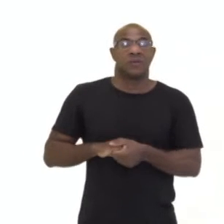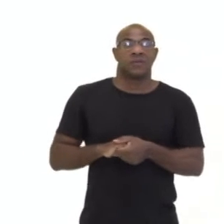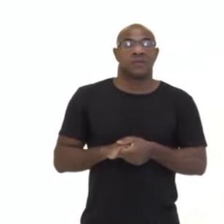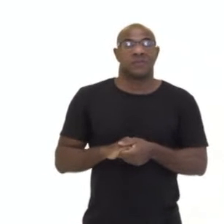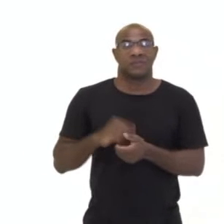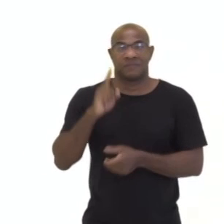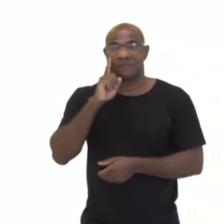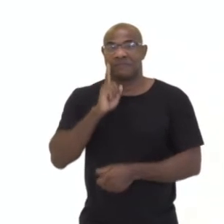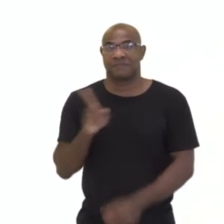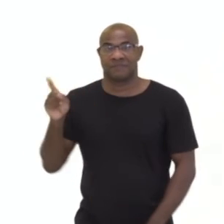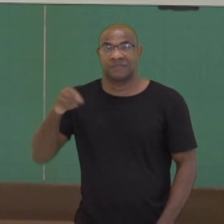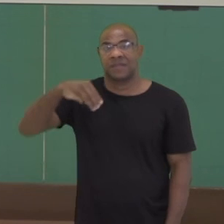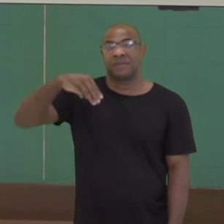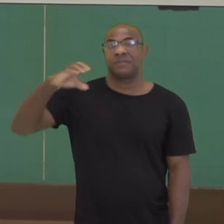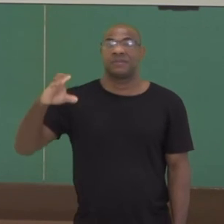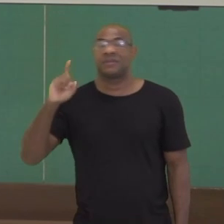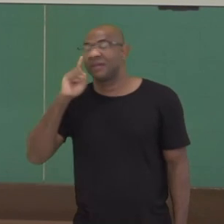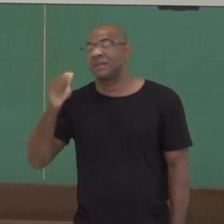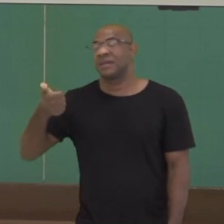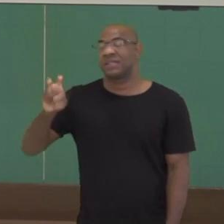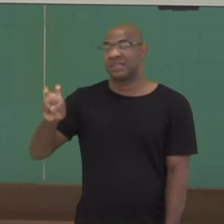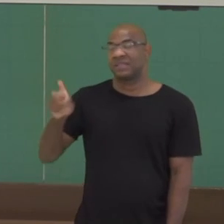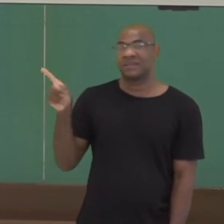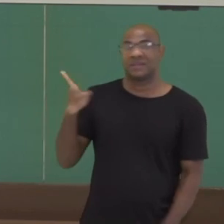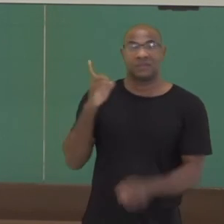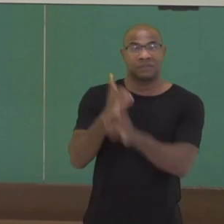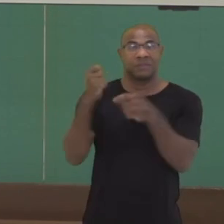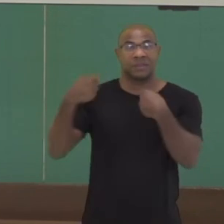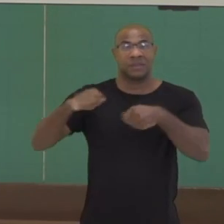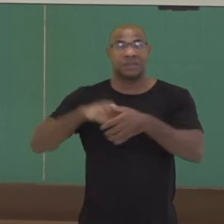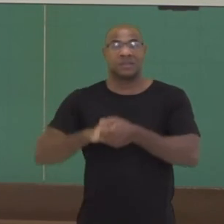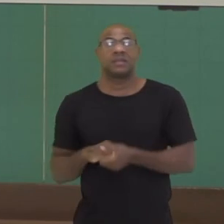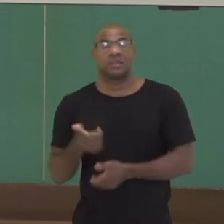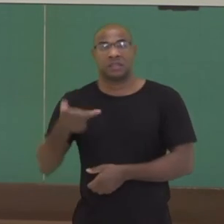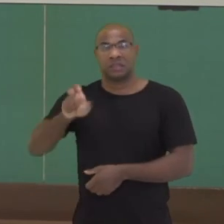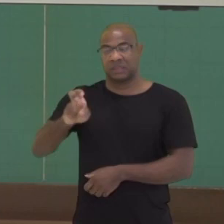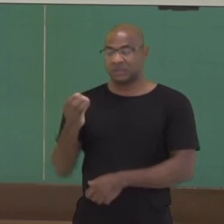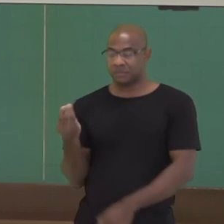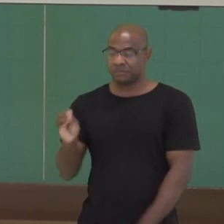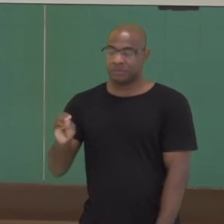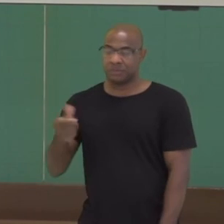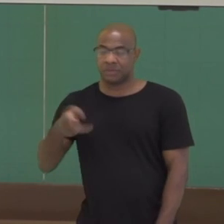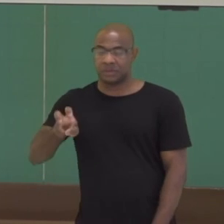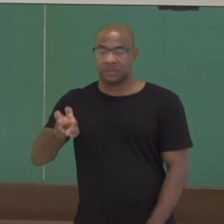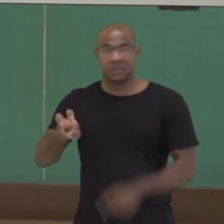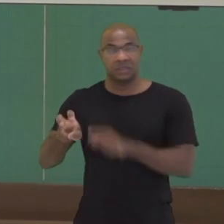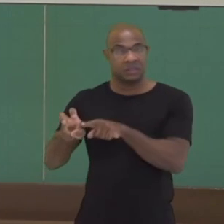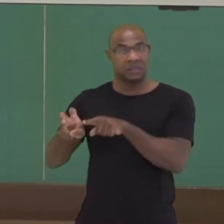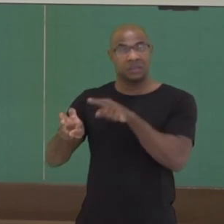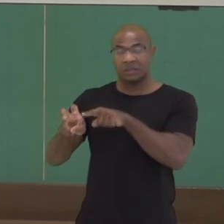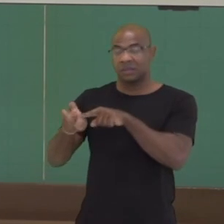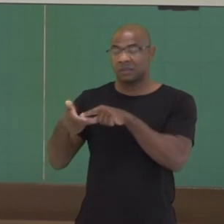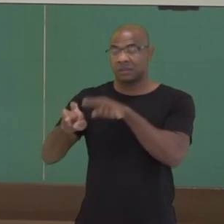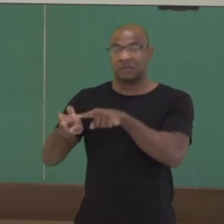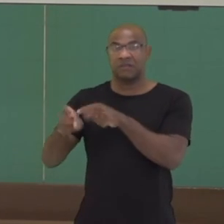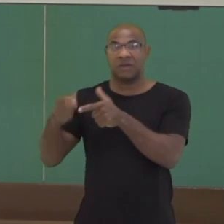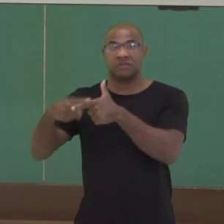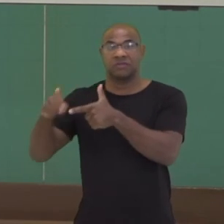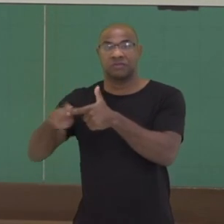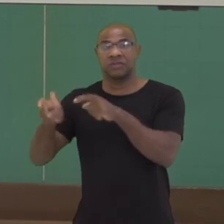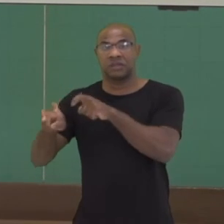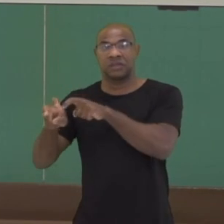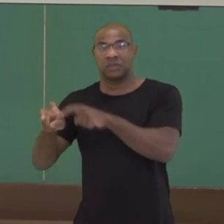o MMC, que é 15, ok? Achei o 15, vou pegar esse 15, vou dividir